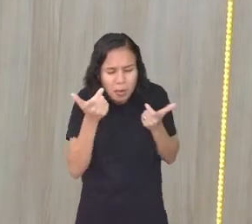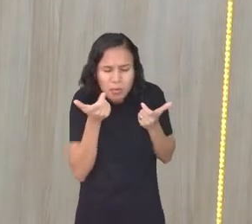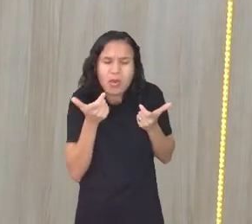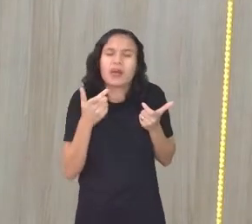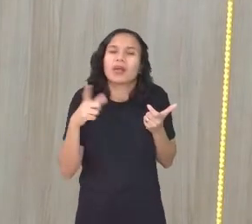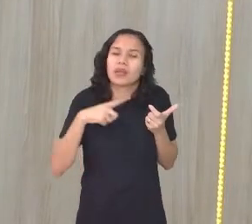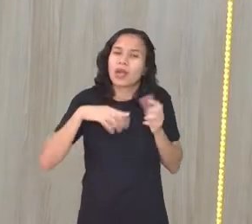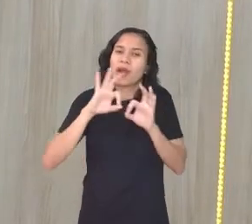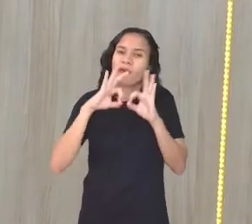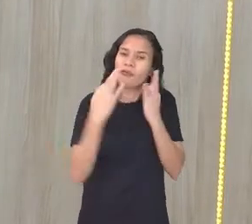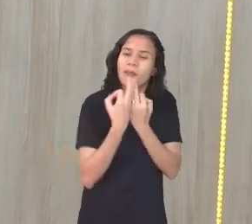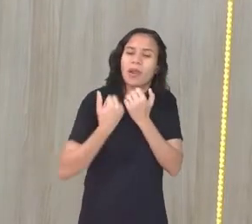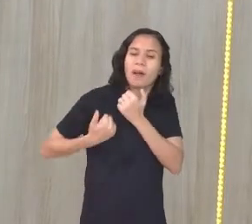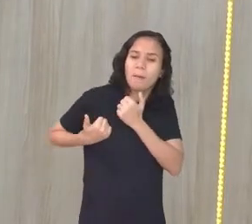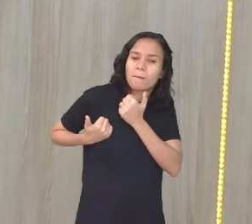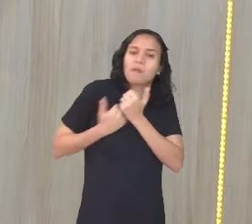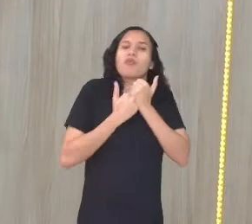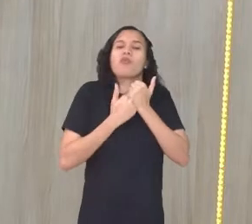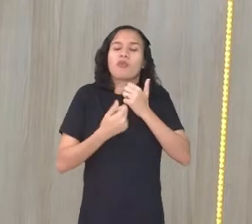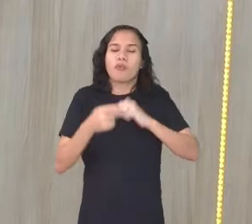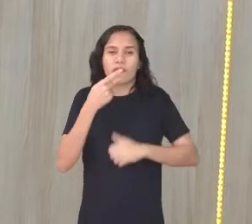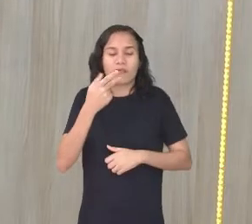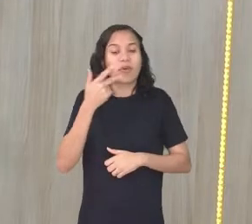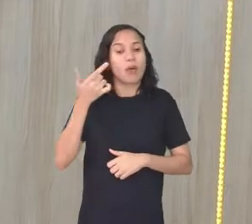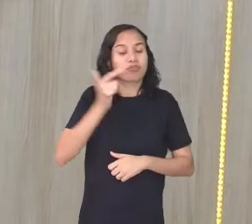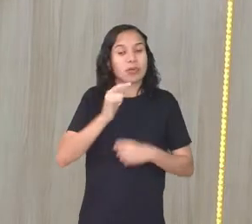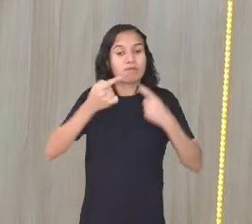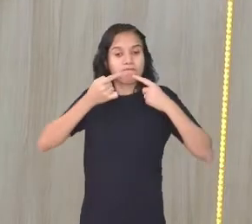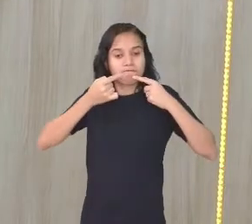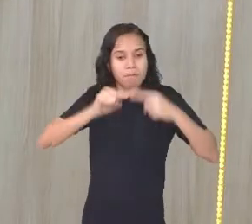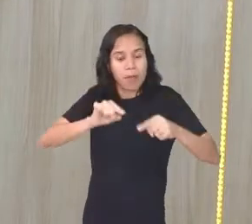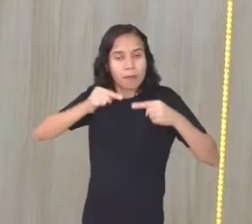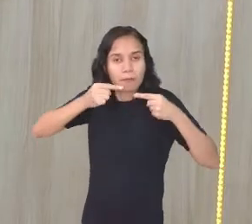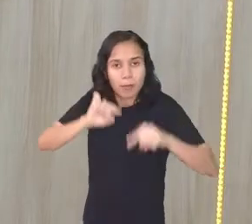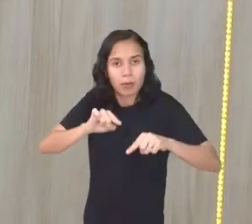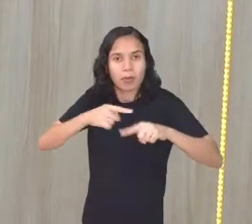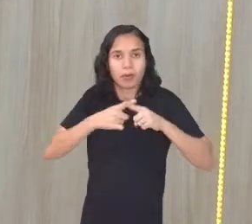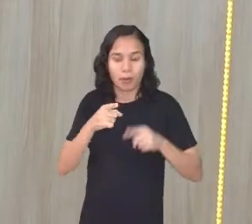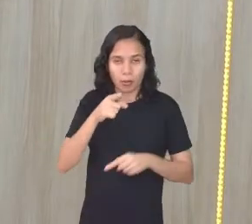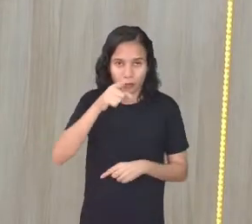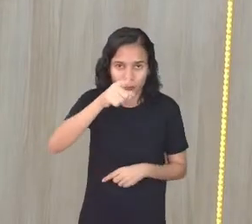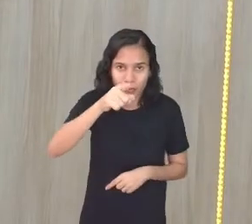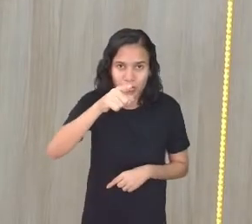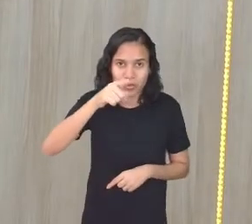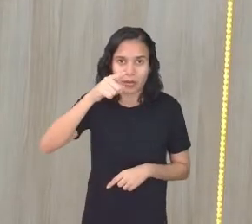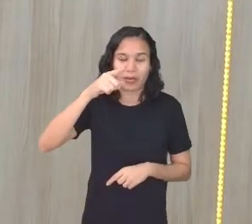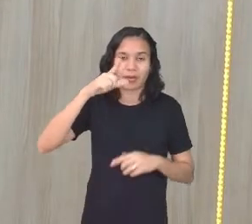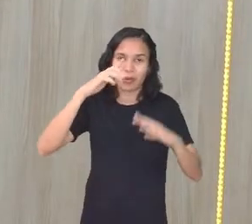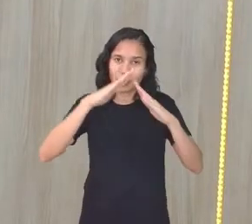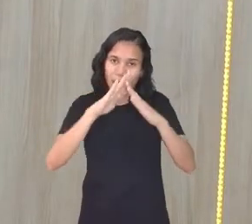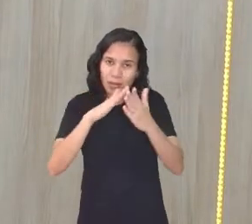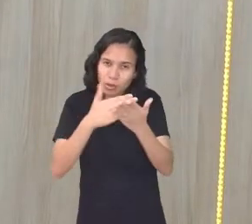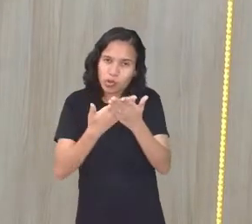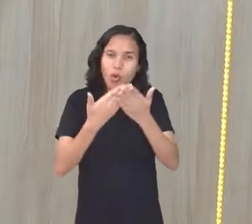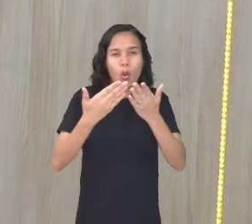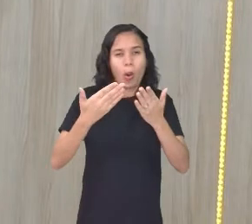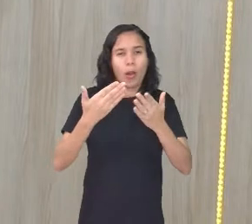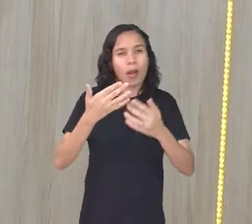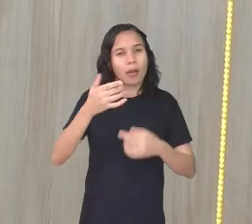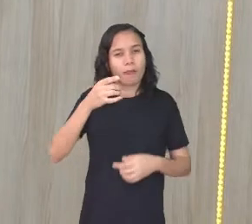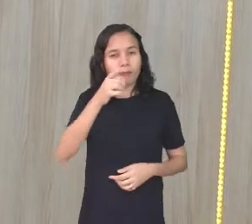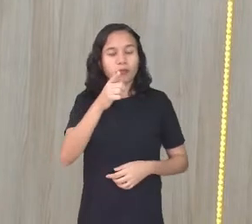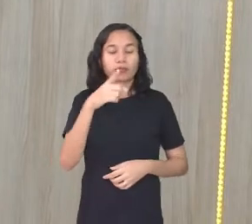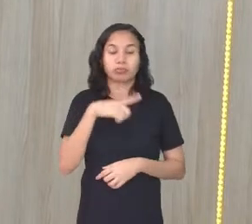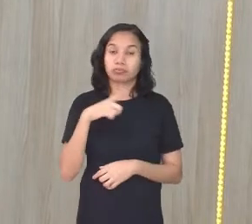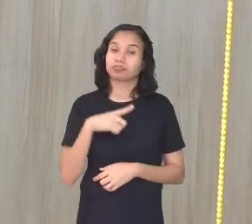não é? Consiga falar, consiga denunciar, mas você que está aí dentro de uma escola está